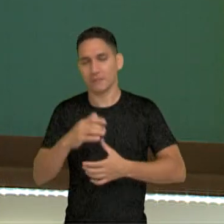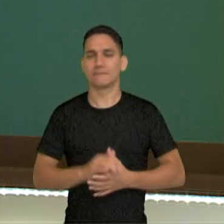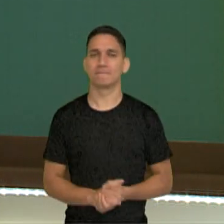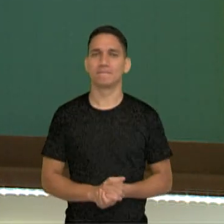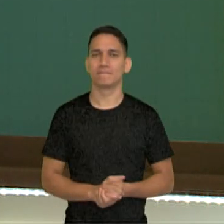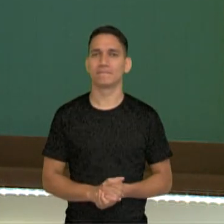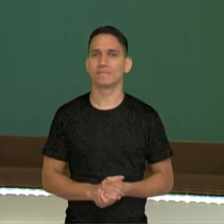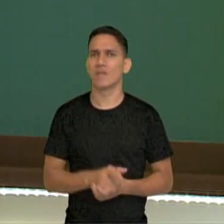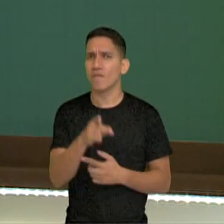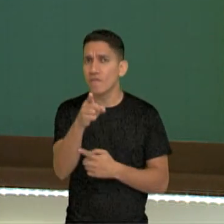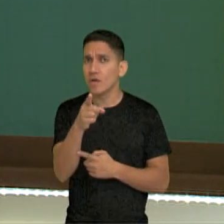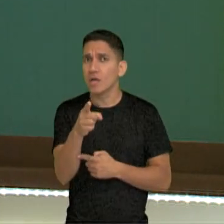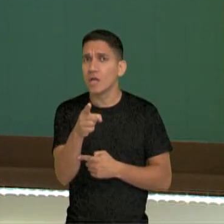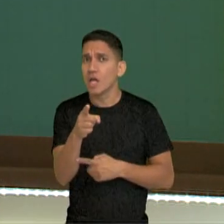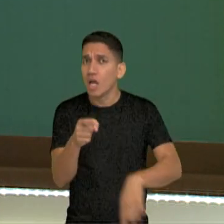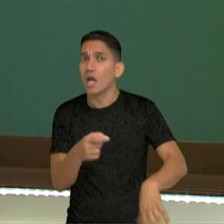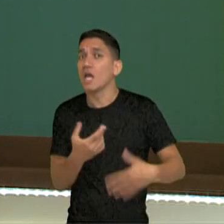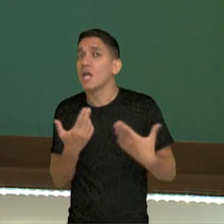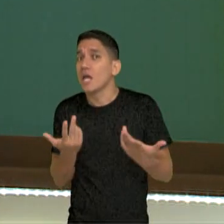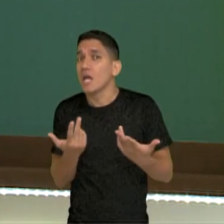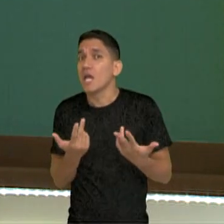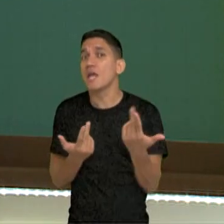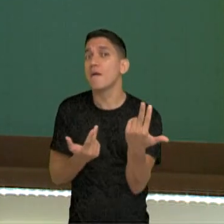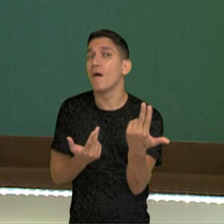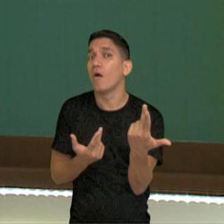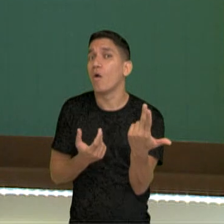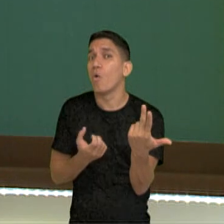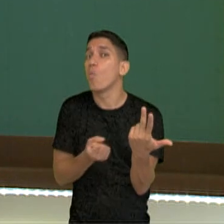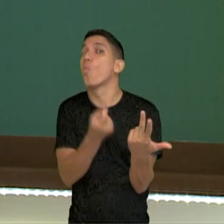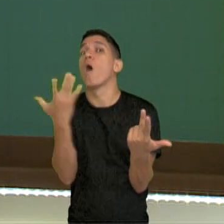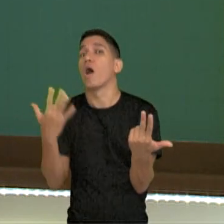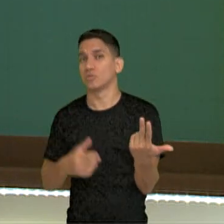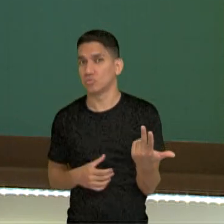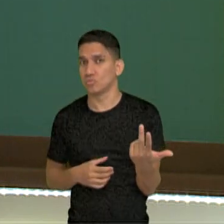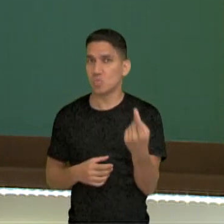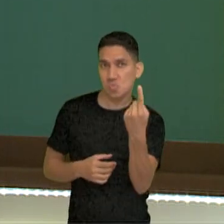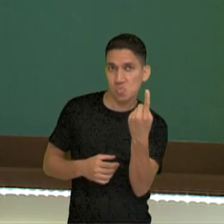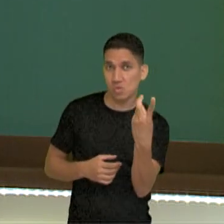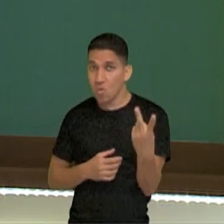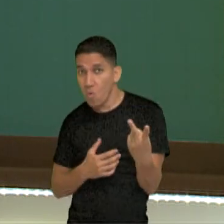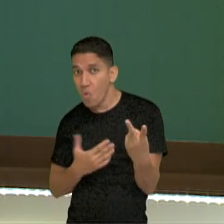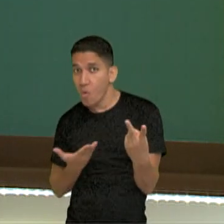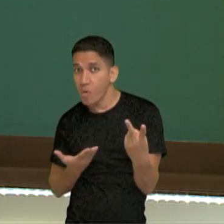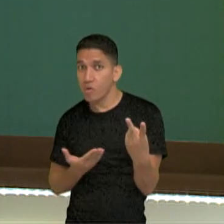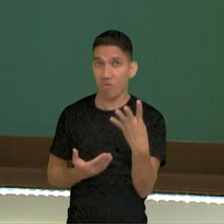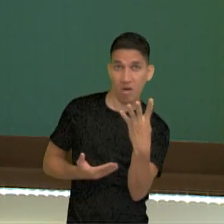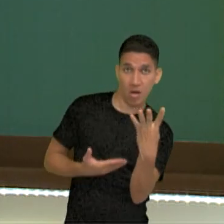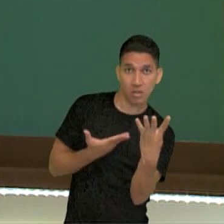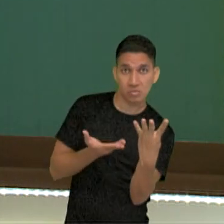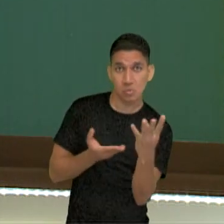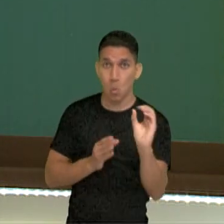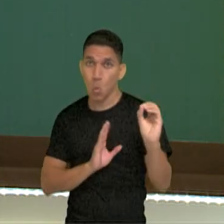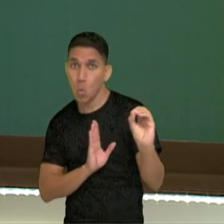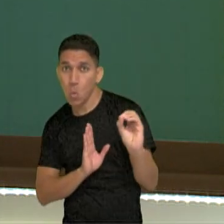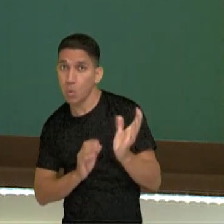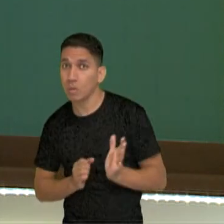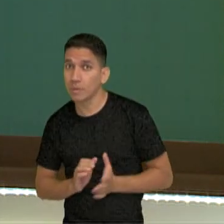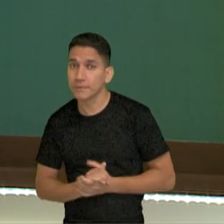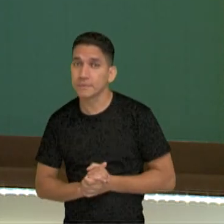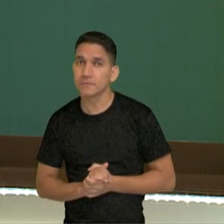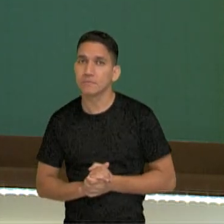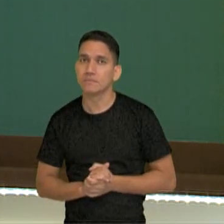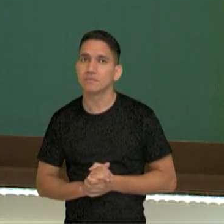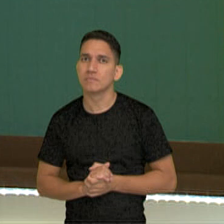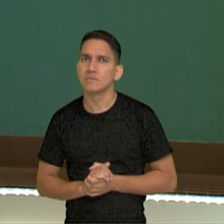interessante. Você tem quantos irmãos? Um, dois, quatro, nenhum?